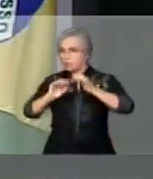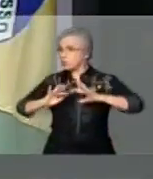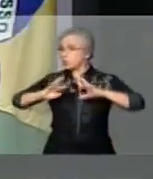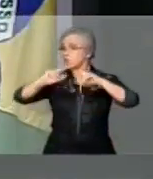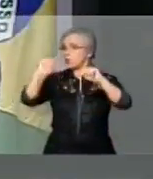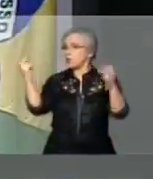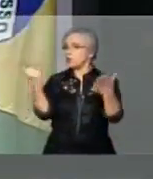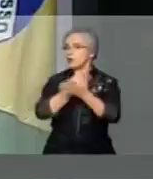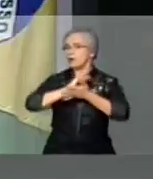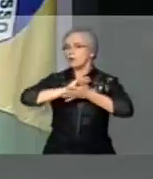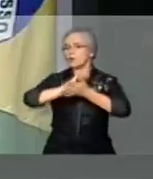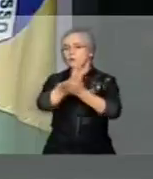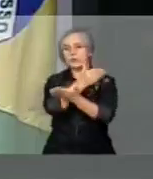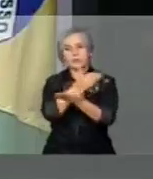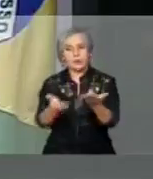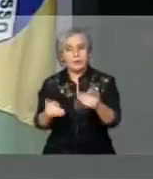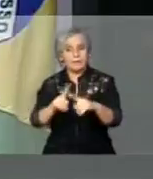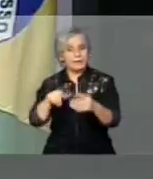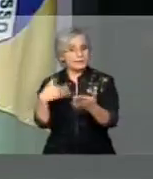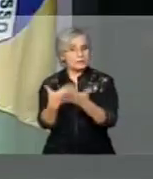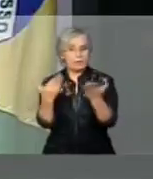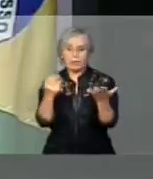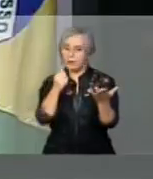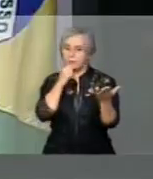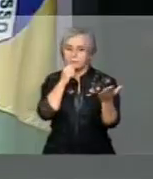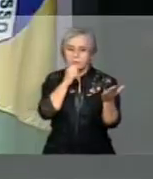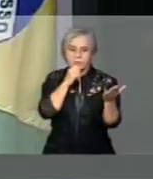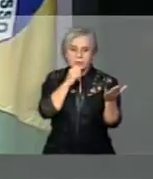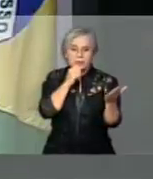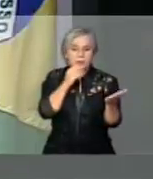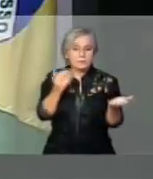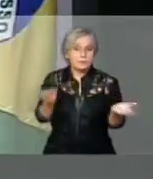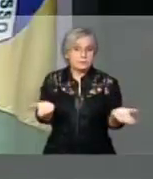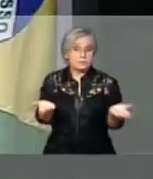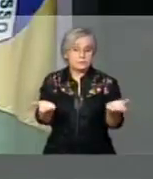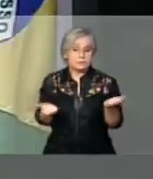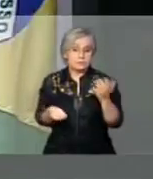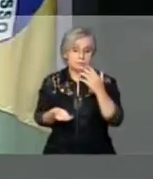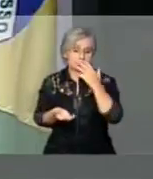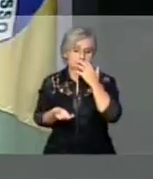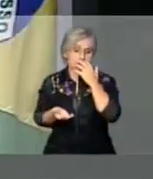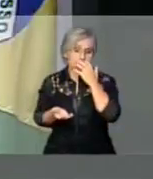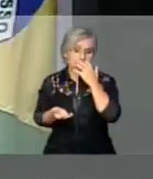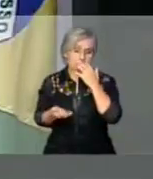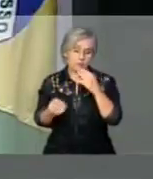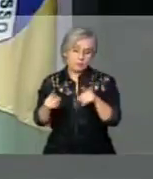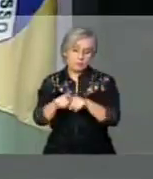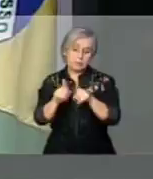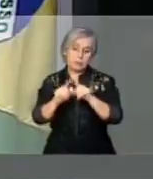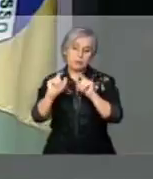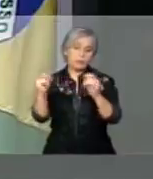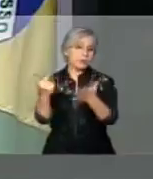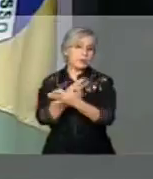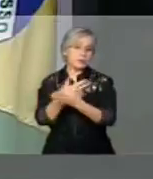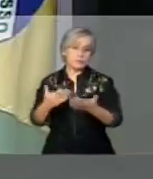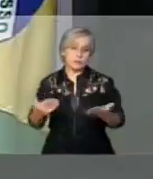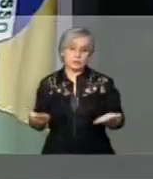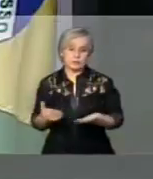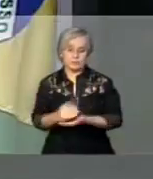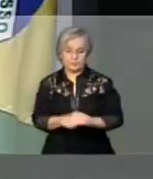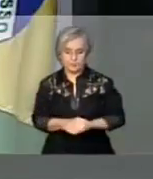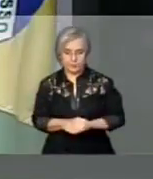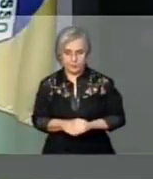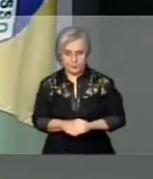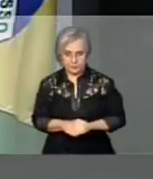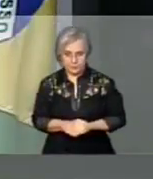todos esses prejuízos, ainda não foram executados e, evidentemente, o que acontece? Acontece é